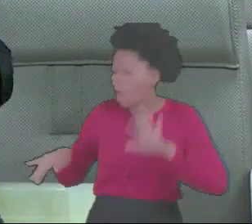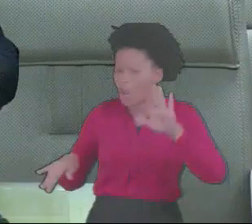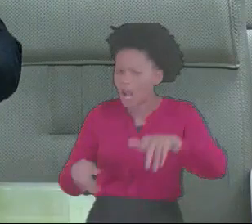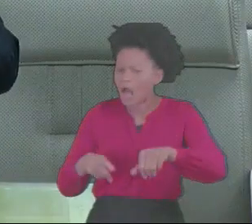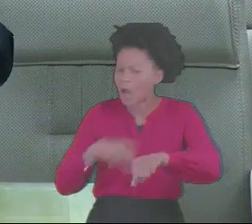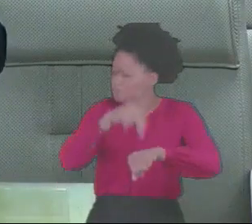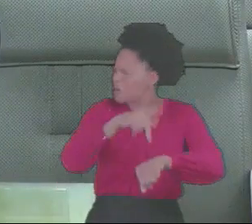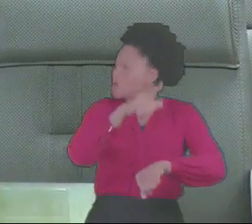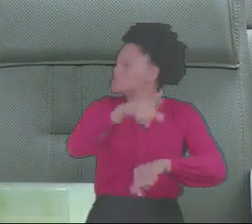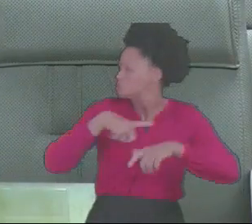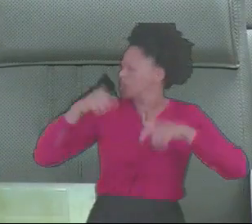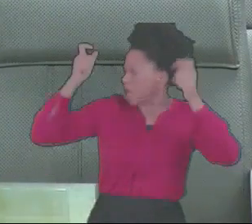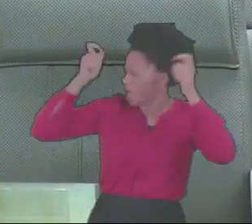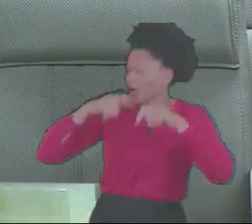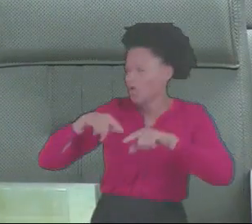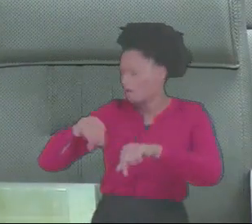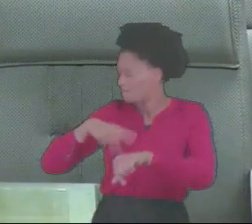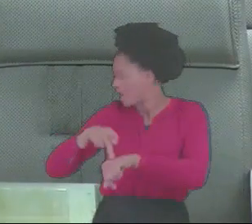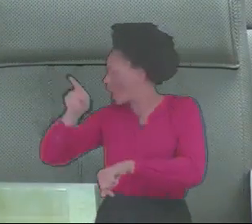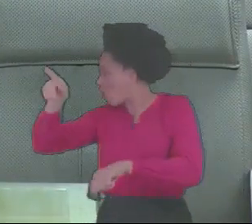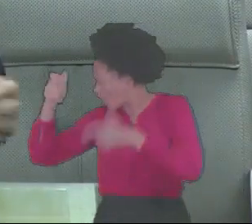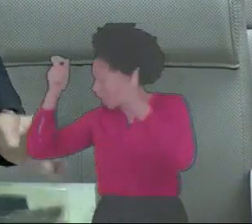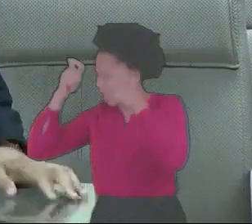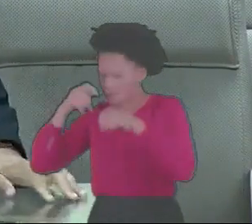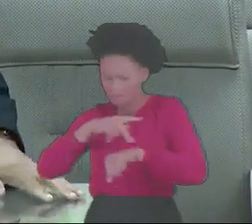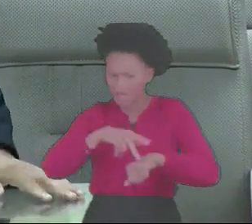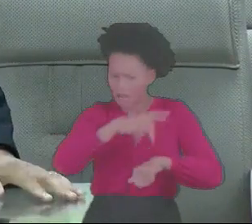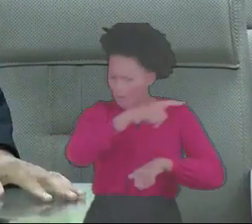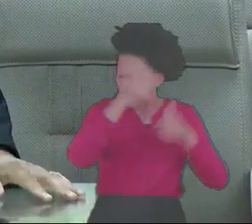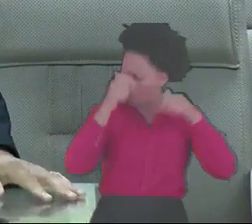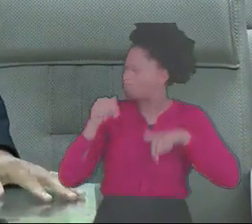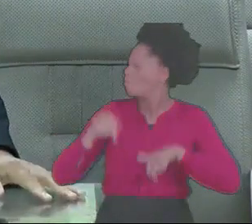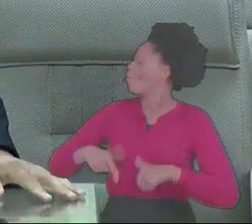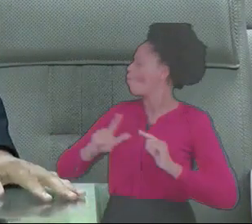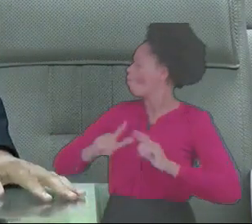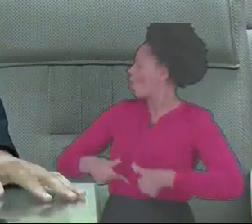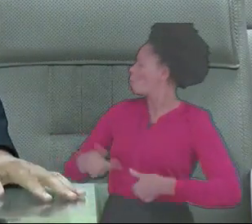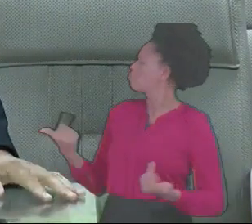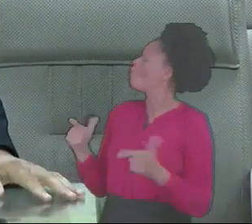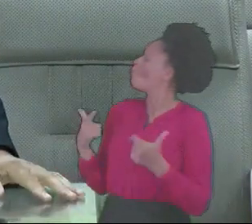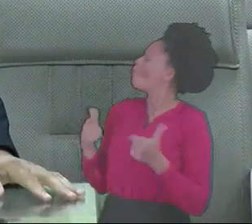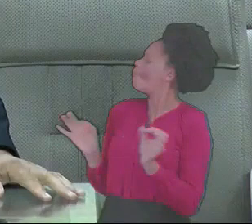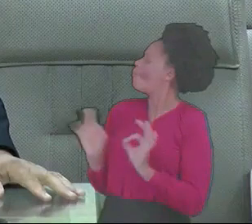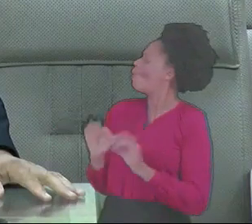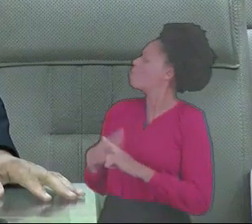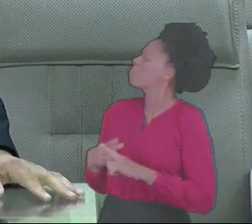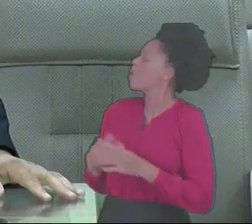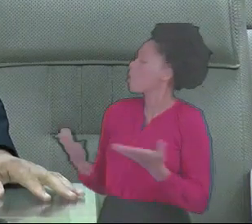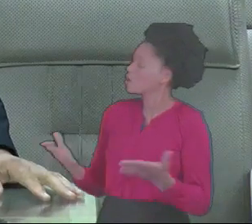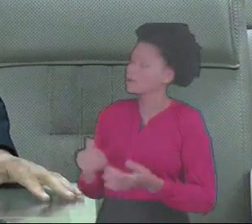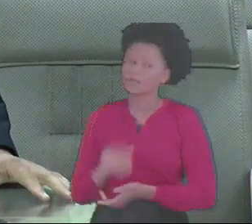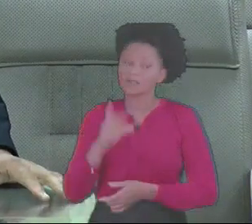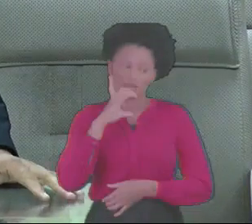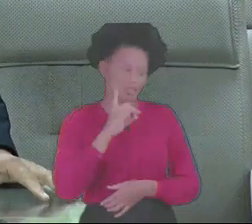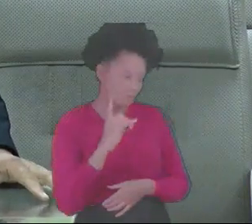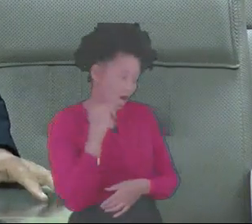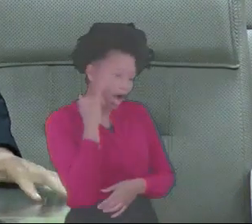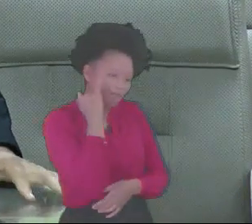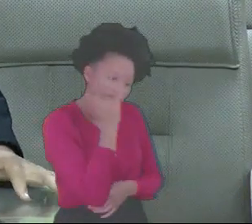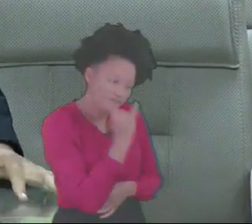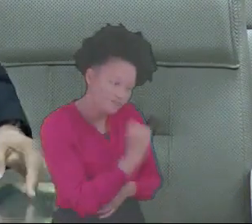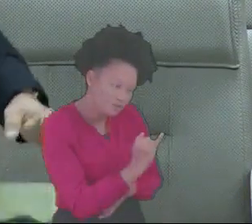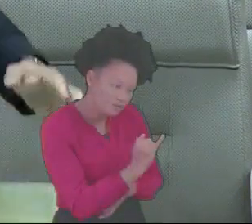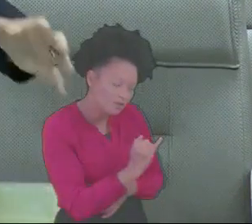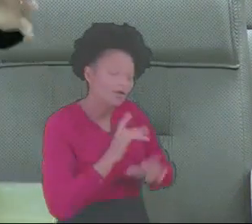o povo tem a necessidade de ter um rei também em Deus logo adverte o povo olha